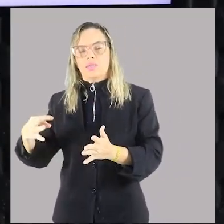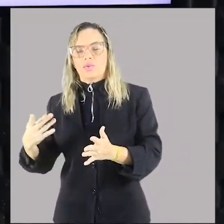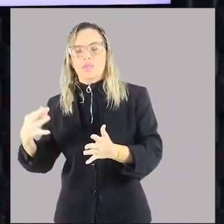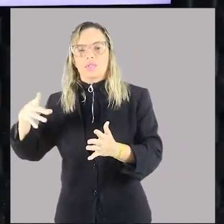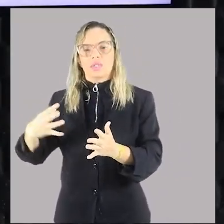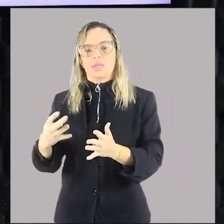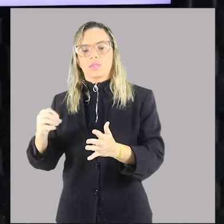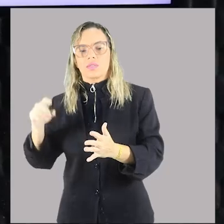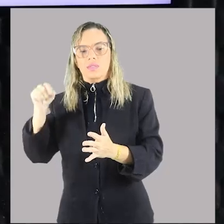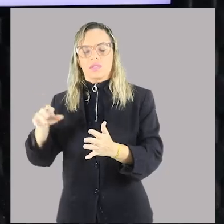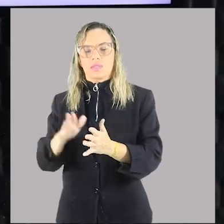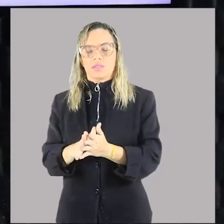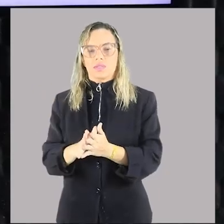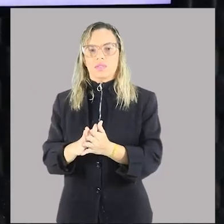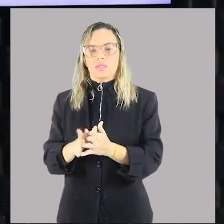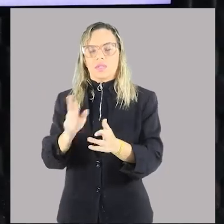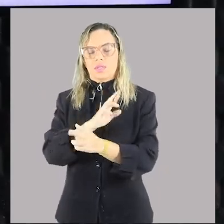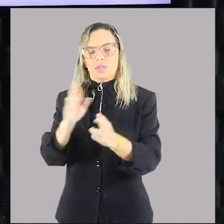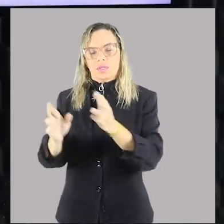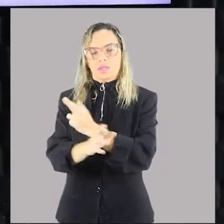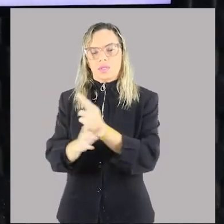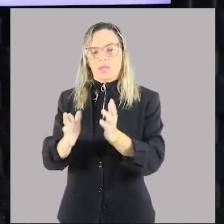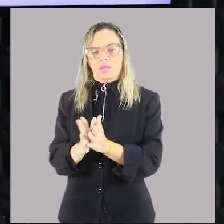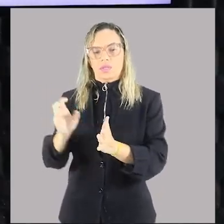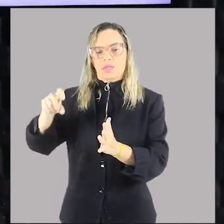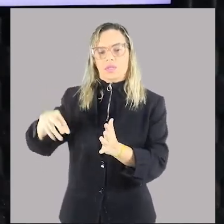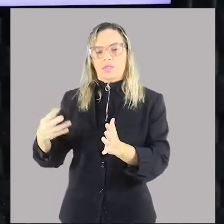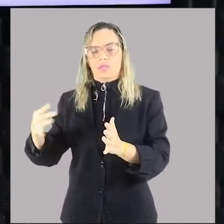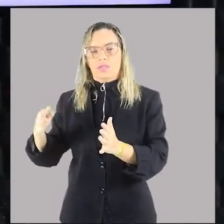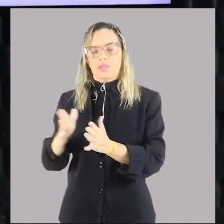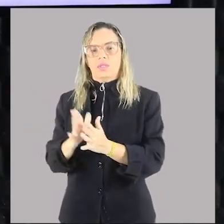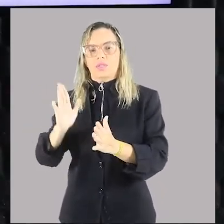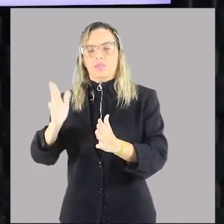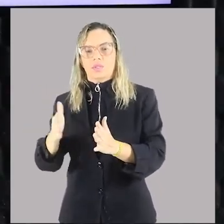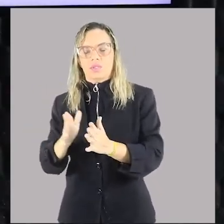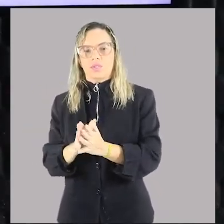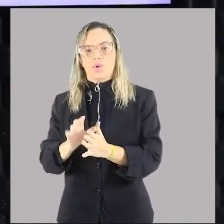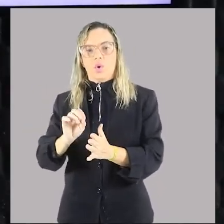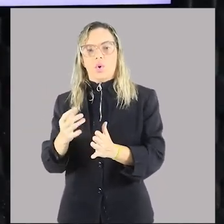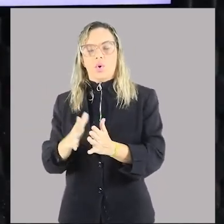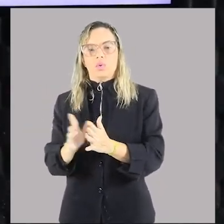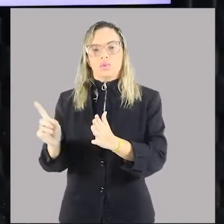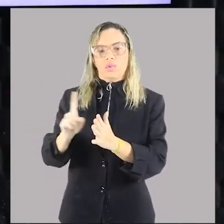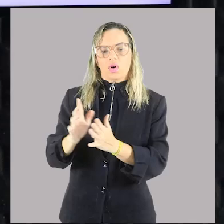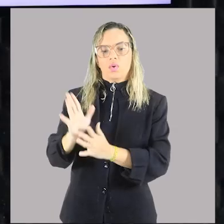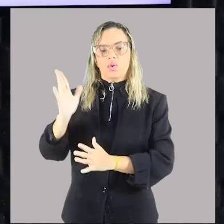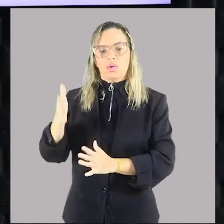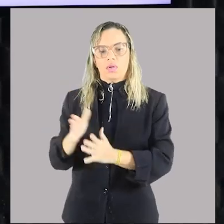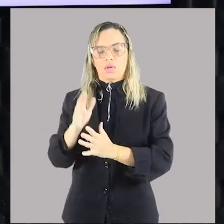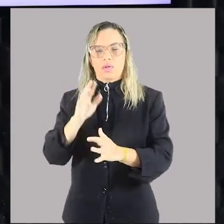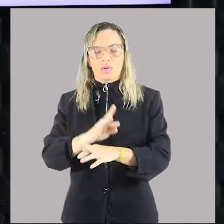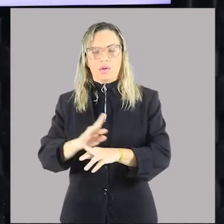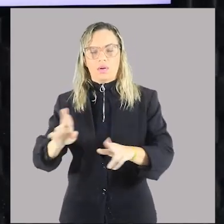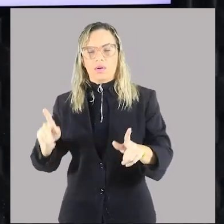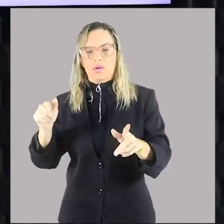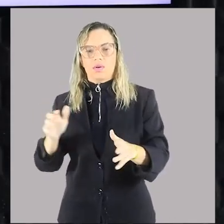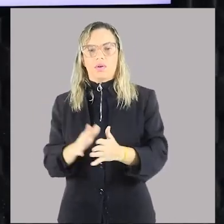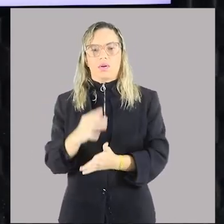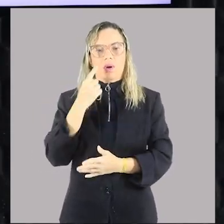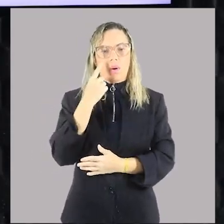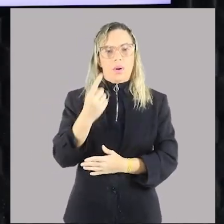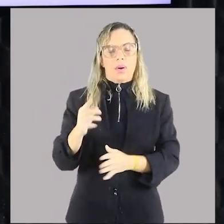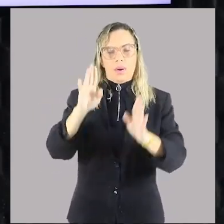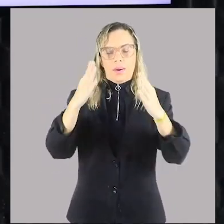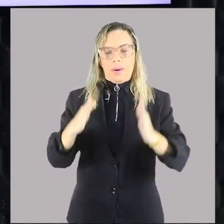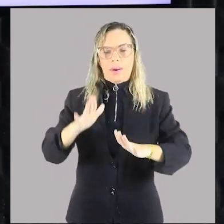aos entes da administração pública direta e indireta. Não é isso. Vamos observar agora a diferença e a gente precisa ter bastante